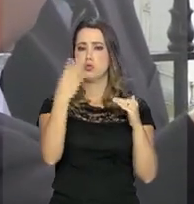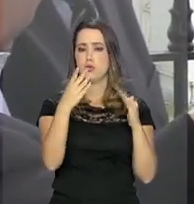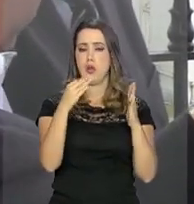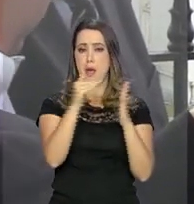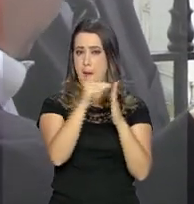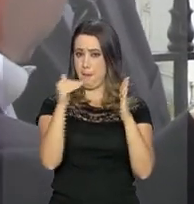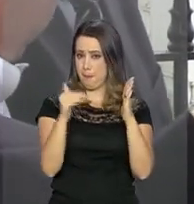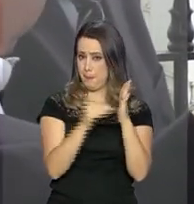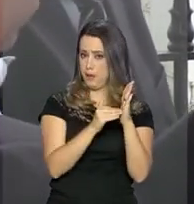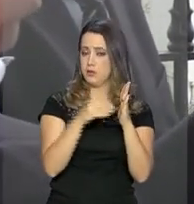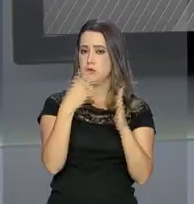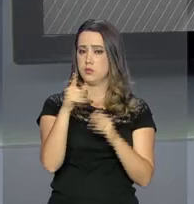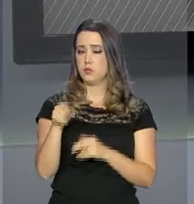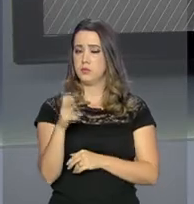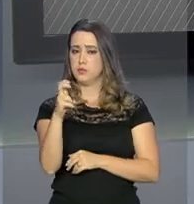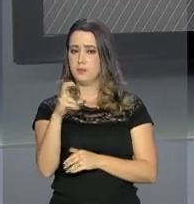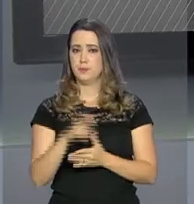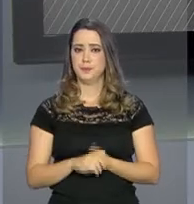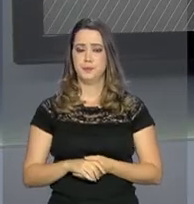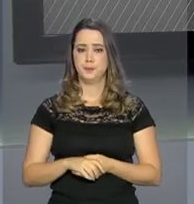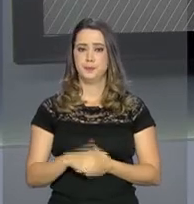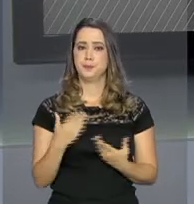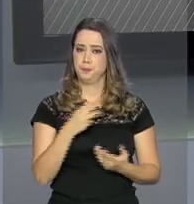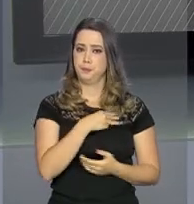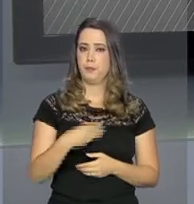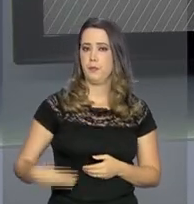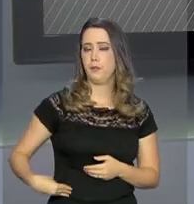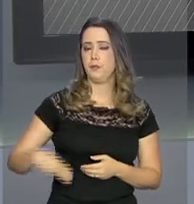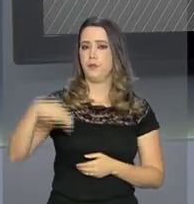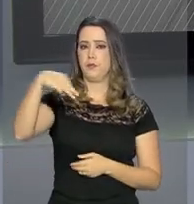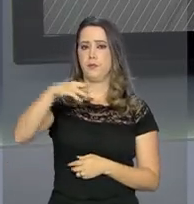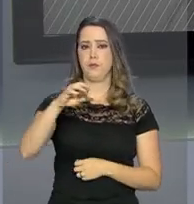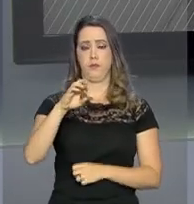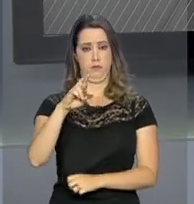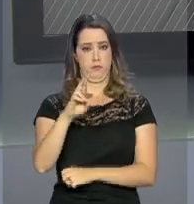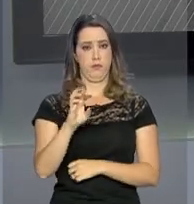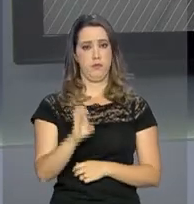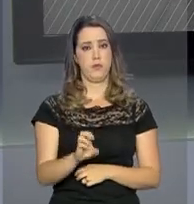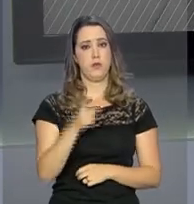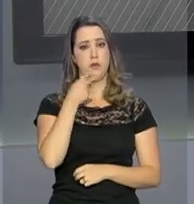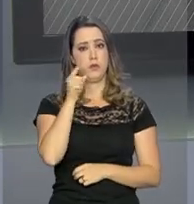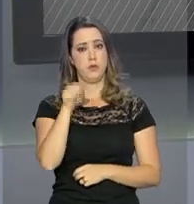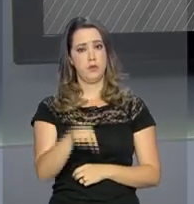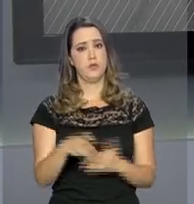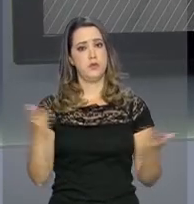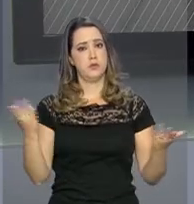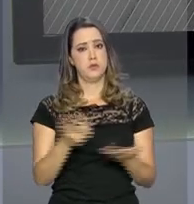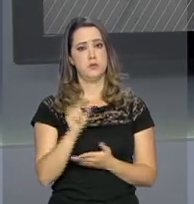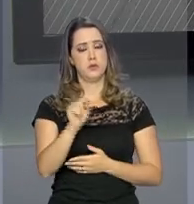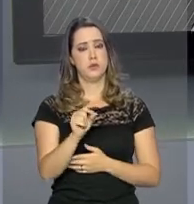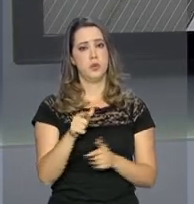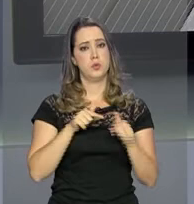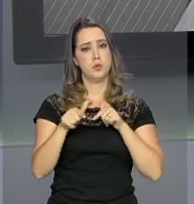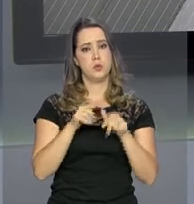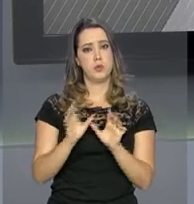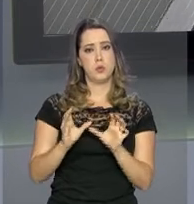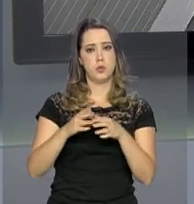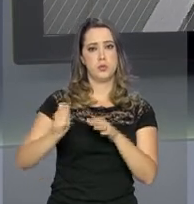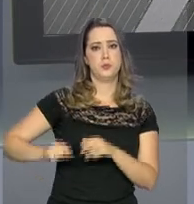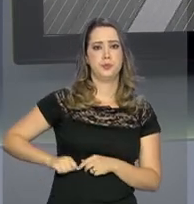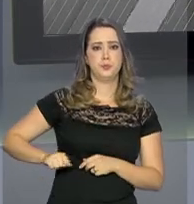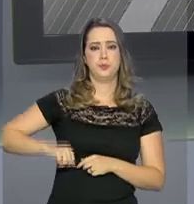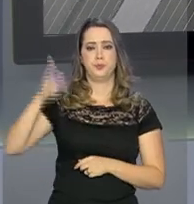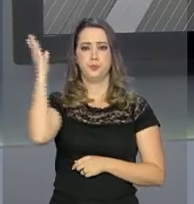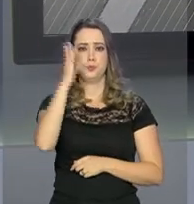expectativa nossa e de todo o mercado. E o ministro das Relações Exteriores, Aloysio Nunes Ferreira, falou sobre o trabalho dos